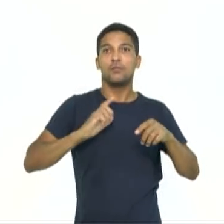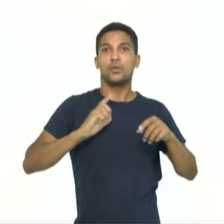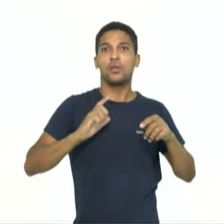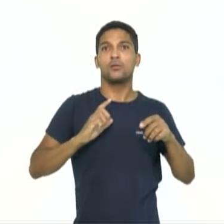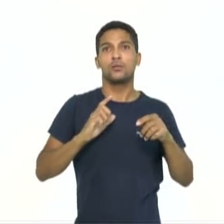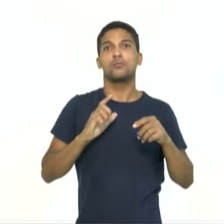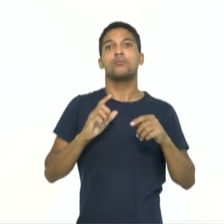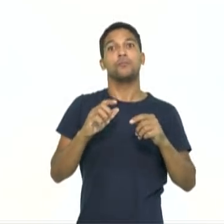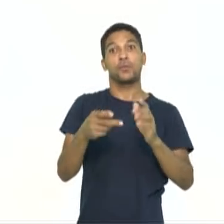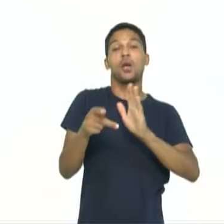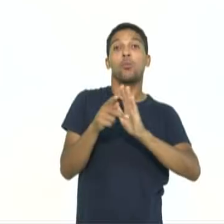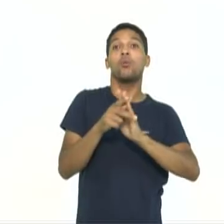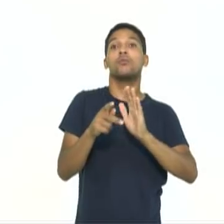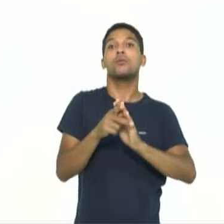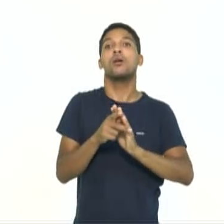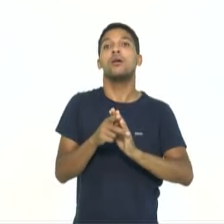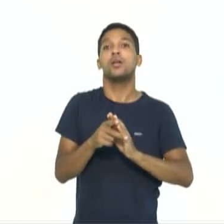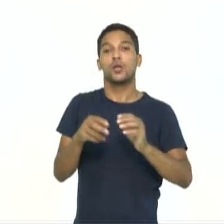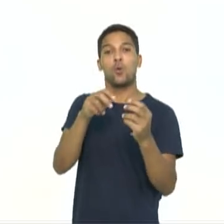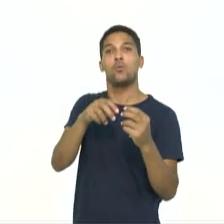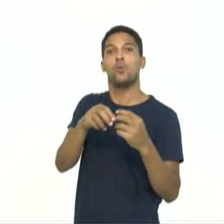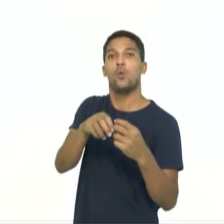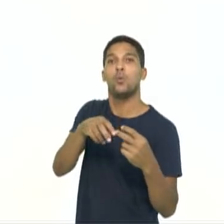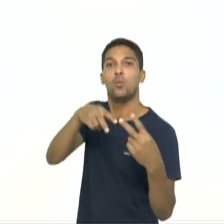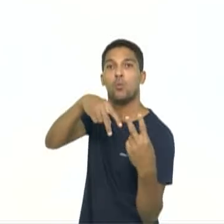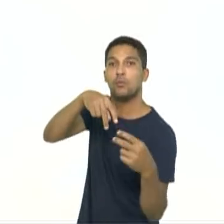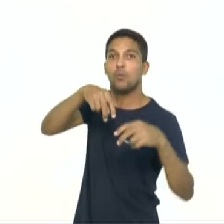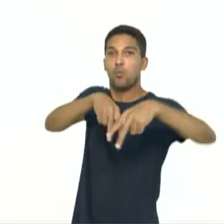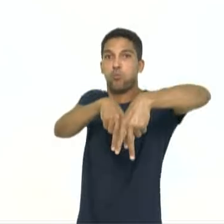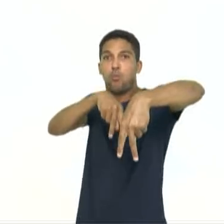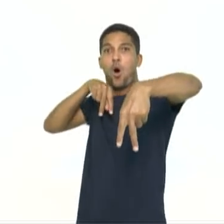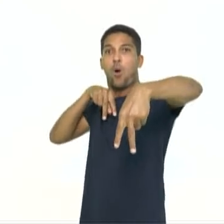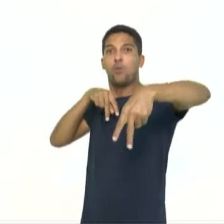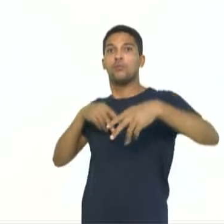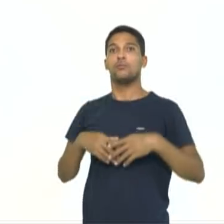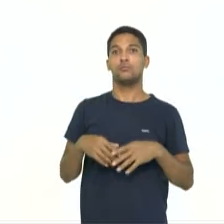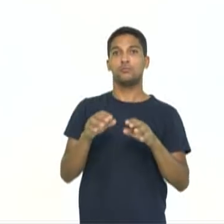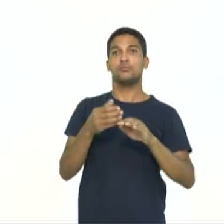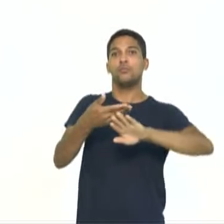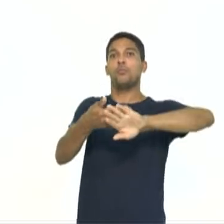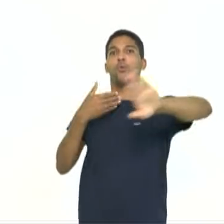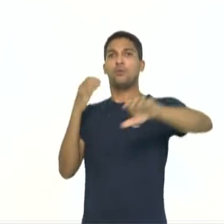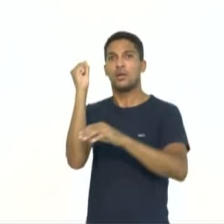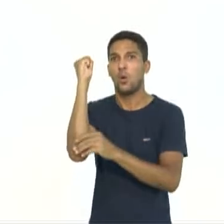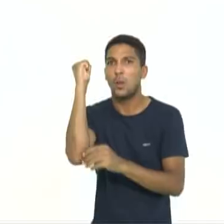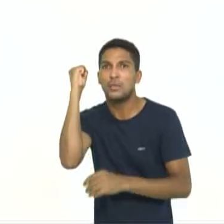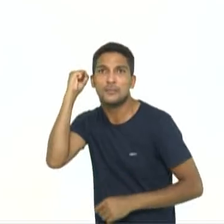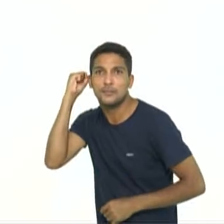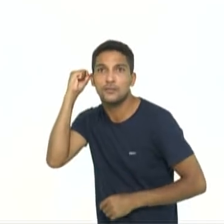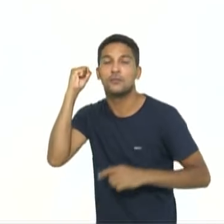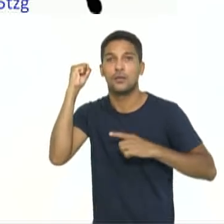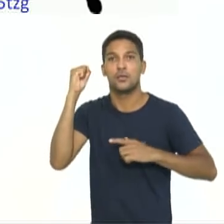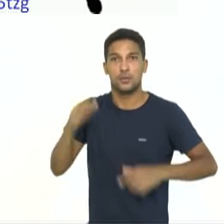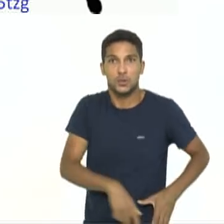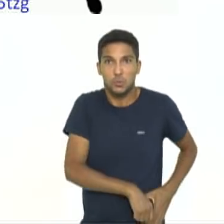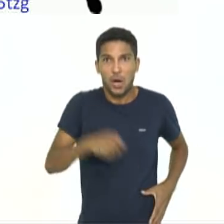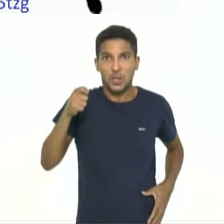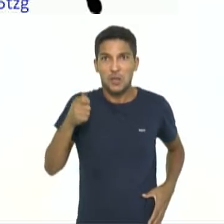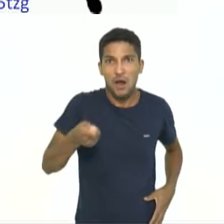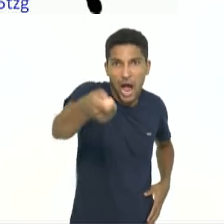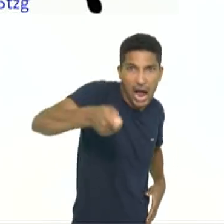curta distância. As de curta distância incluem empurrões, socos, defesas, imobilizações, dentre